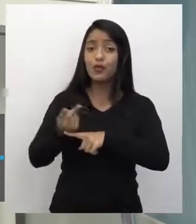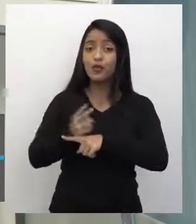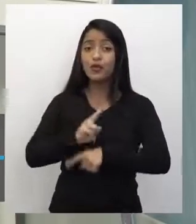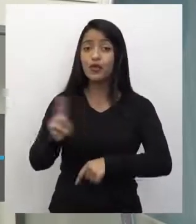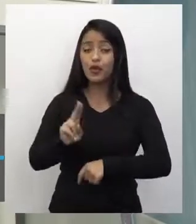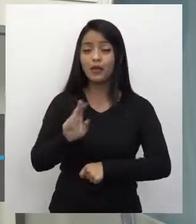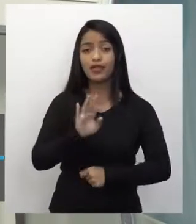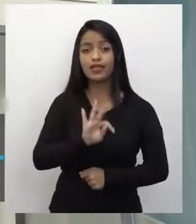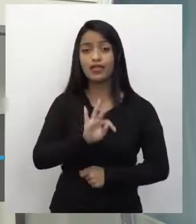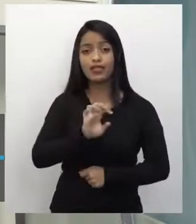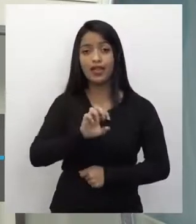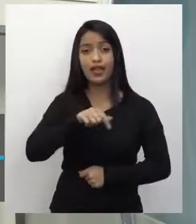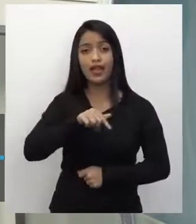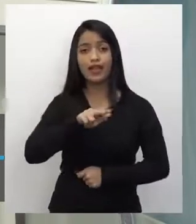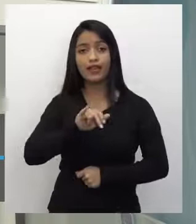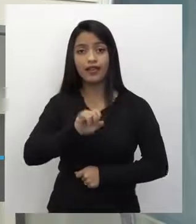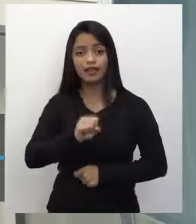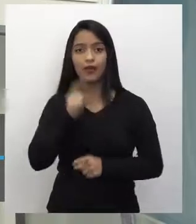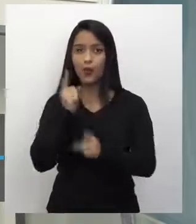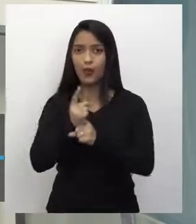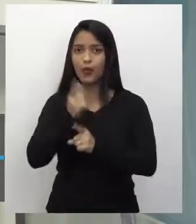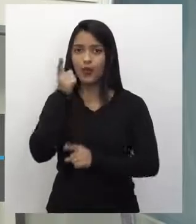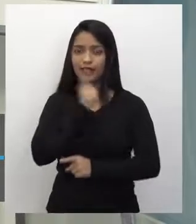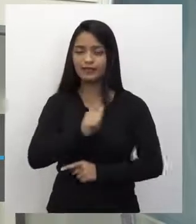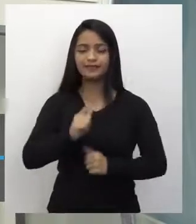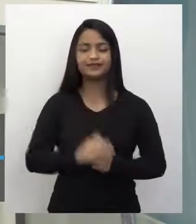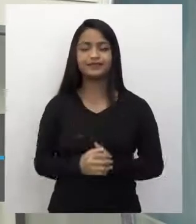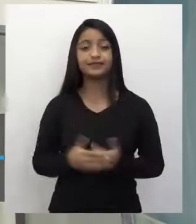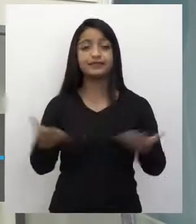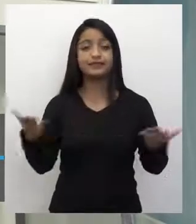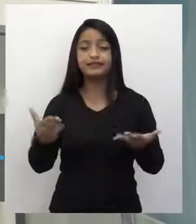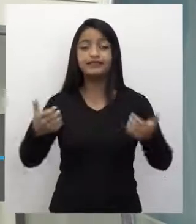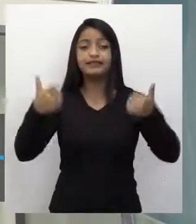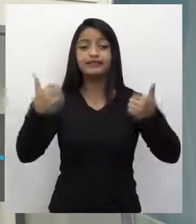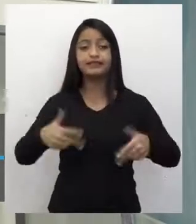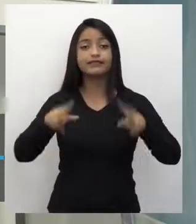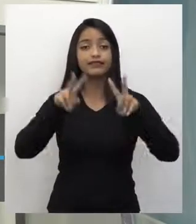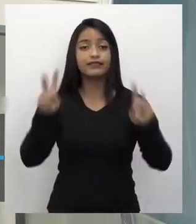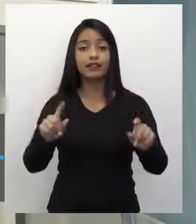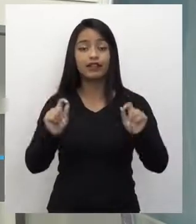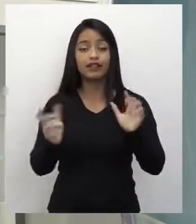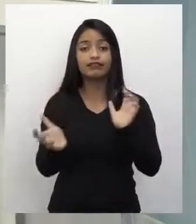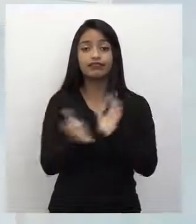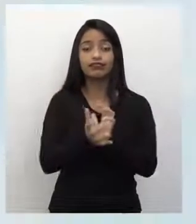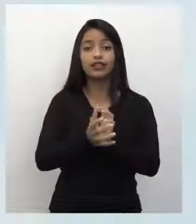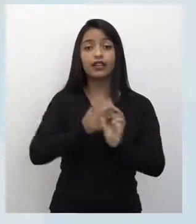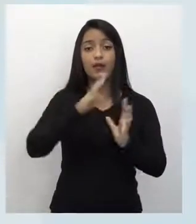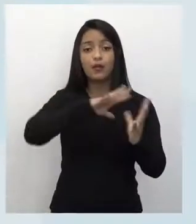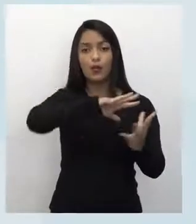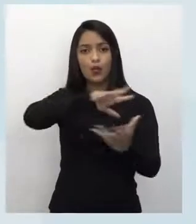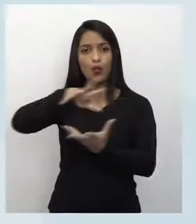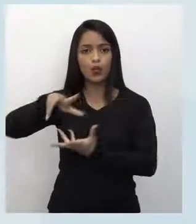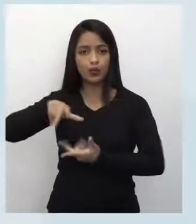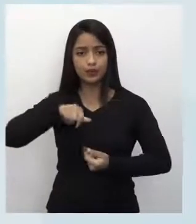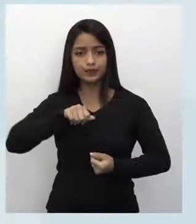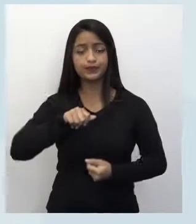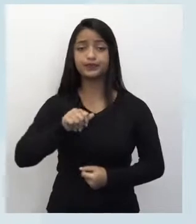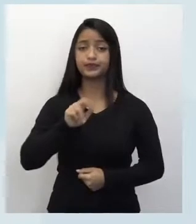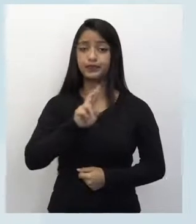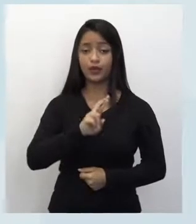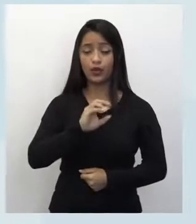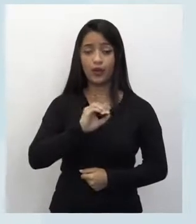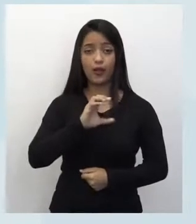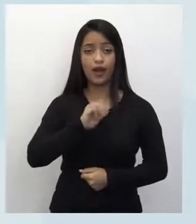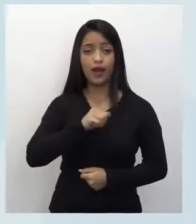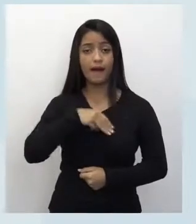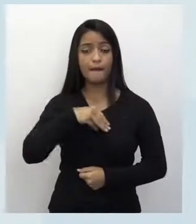vão encontrar. Agora a gente vai falar de companhias internacionais. Vou falar da Rocamora. A Rocamora é uma